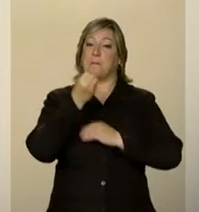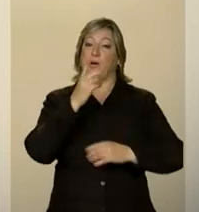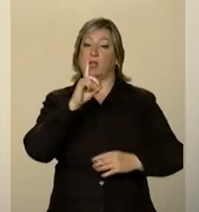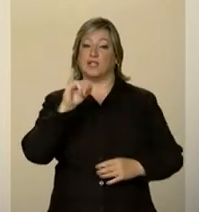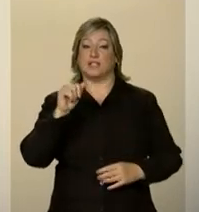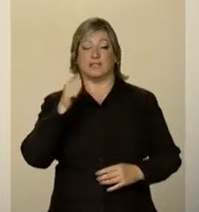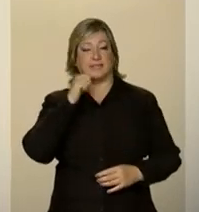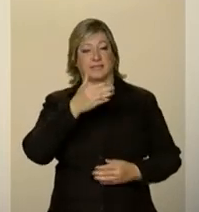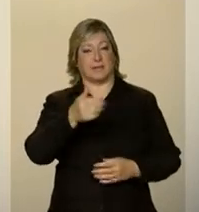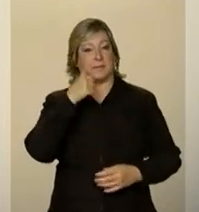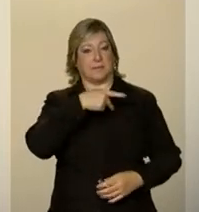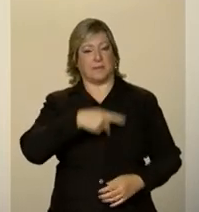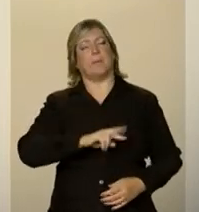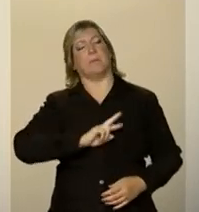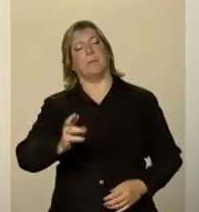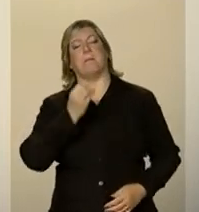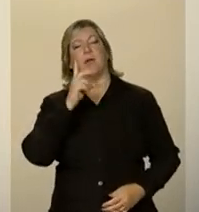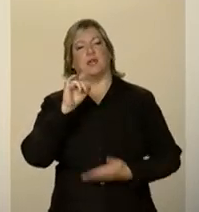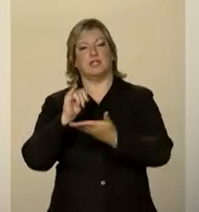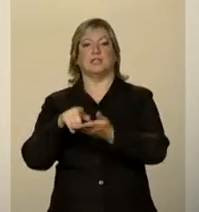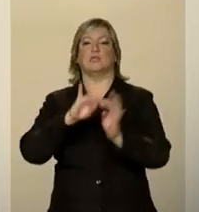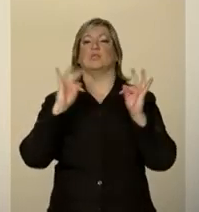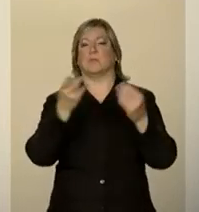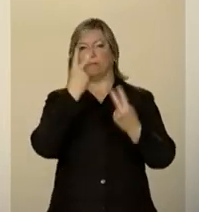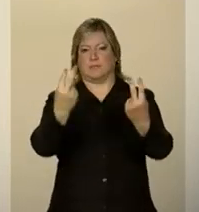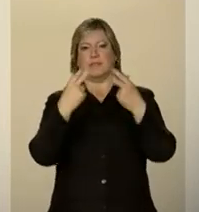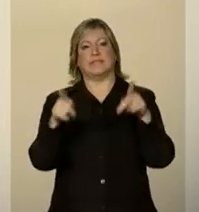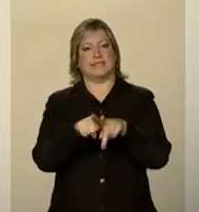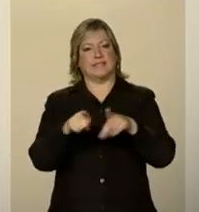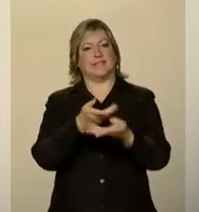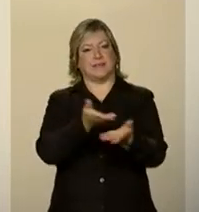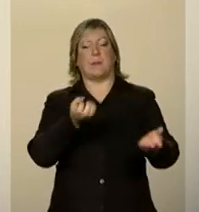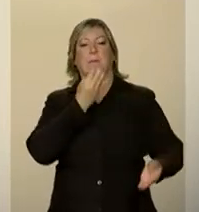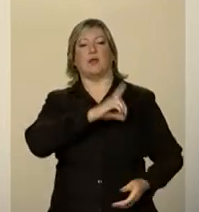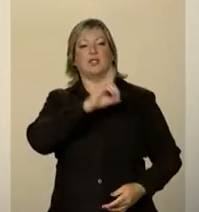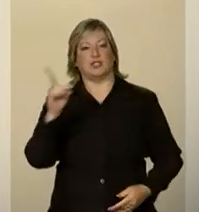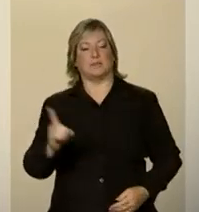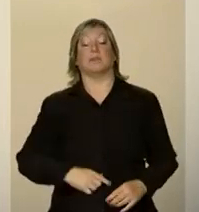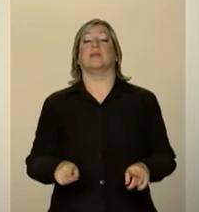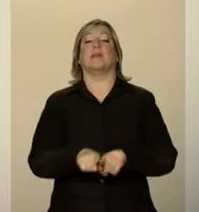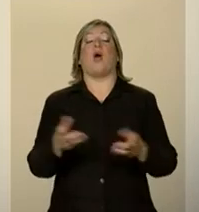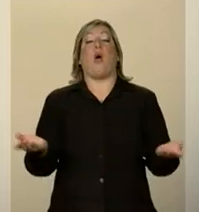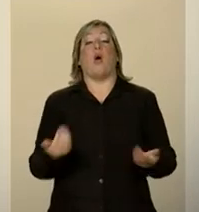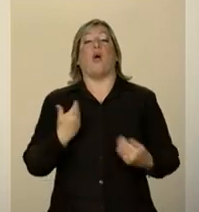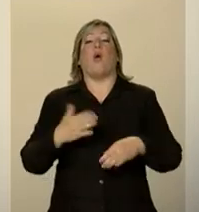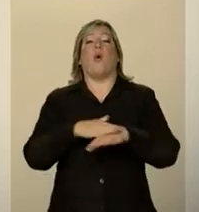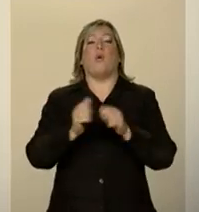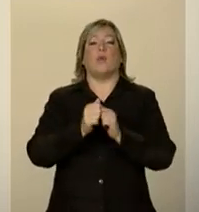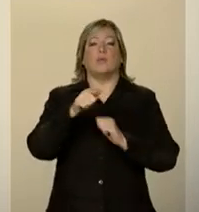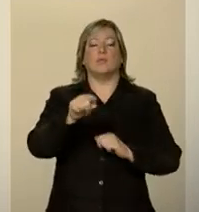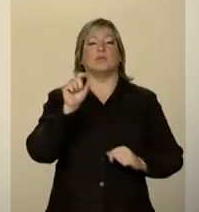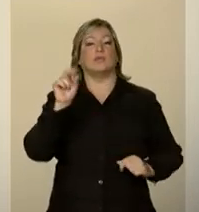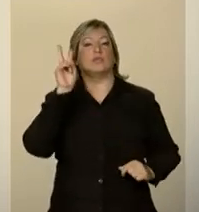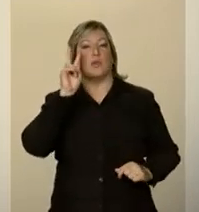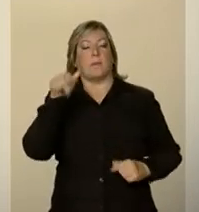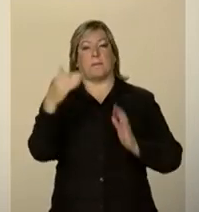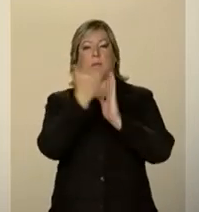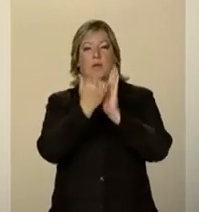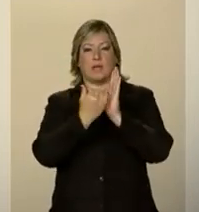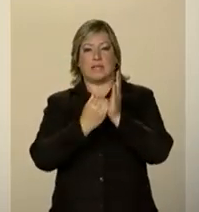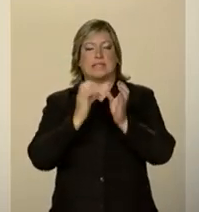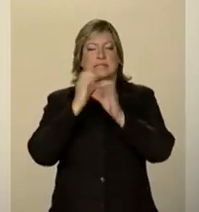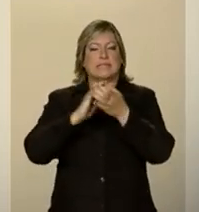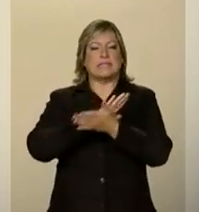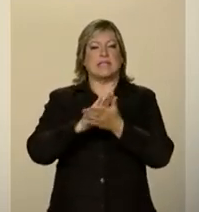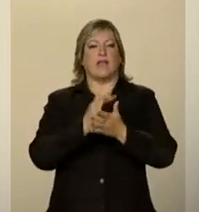apresenta Bom dia Luciane bom dia para você que nos acompanha aqui no café apresenta Hoje eu queria conversar com a senhora sobre o programa Ciência sem